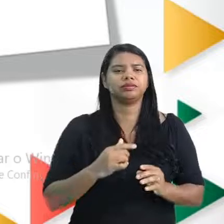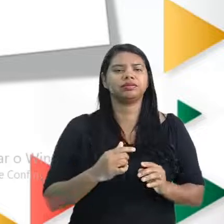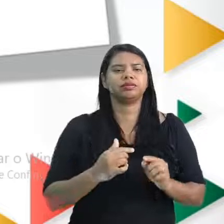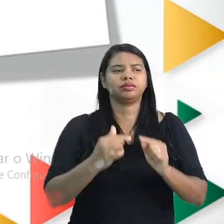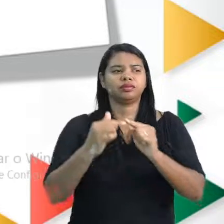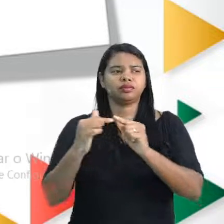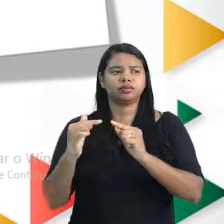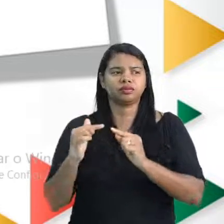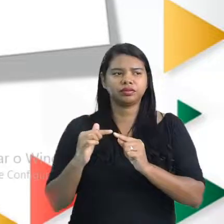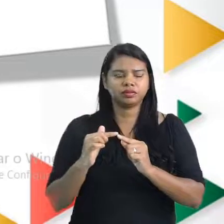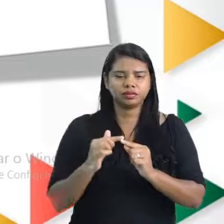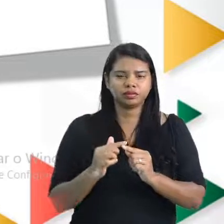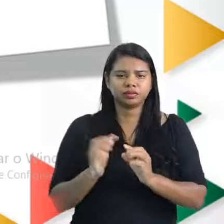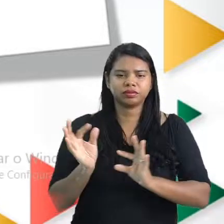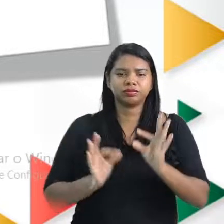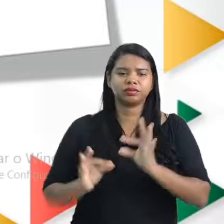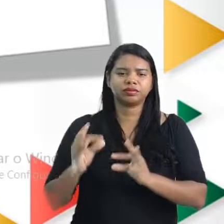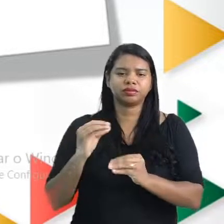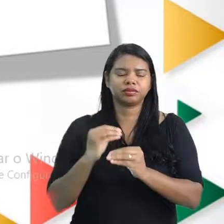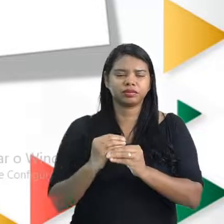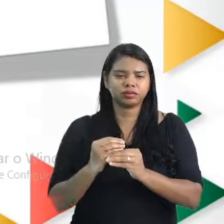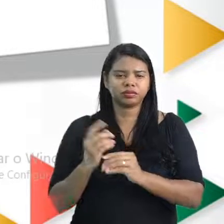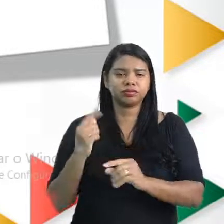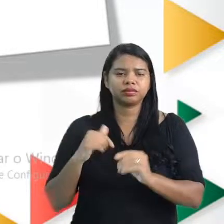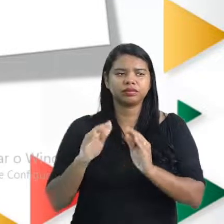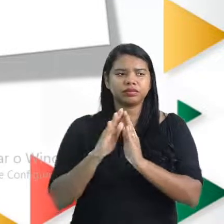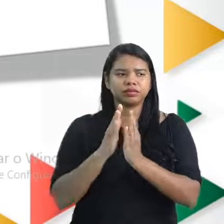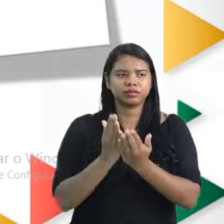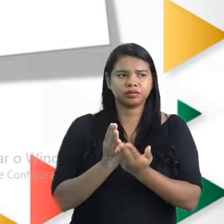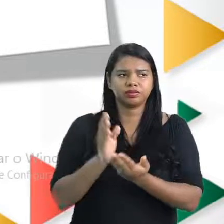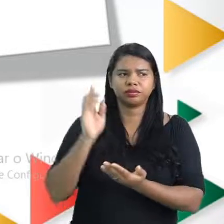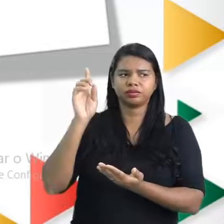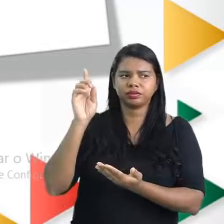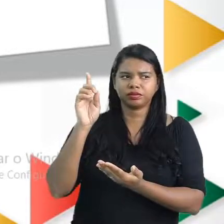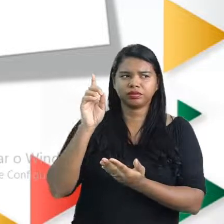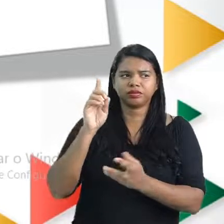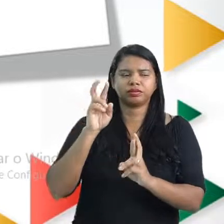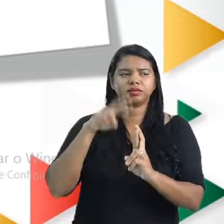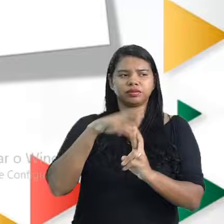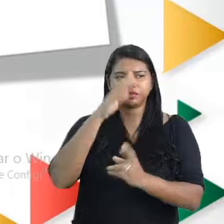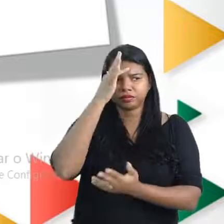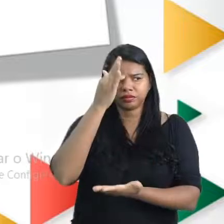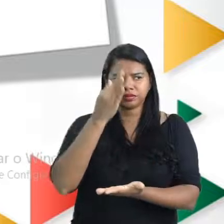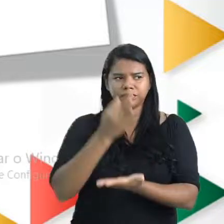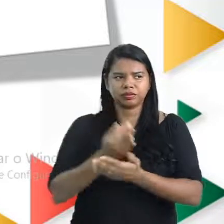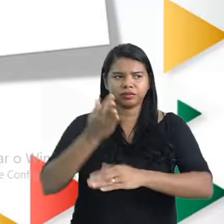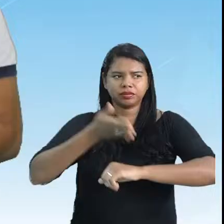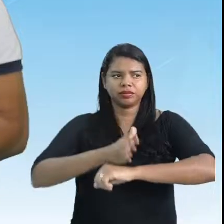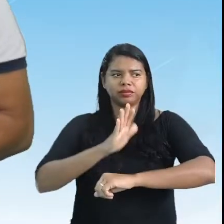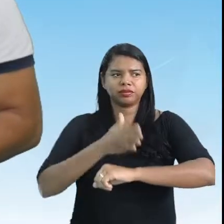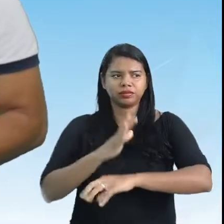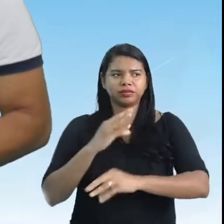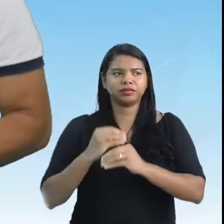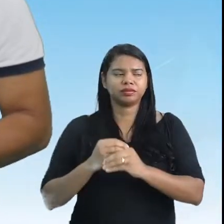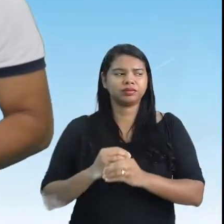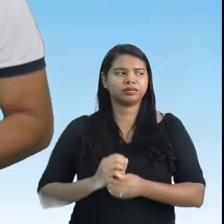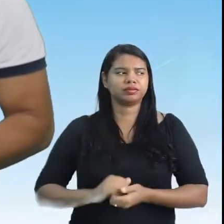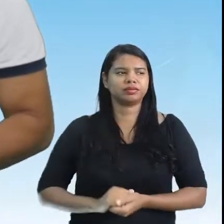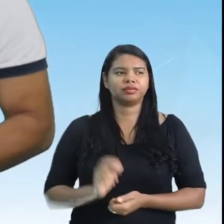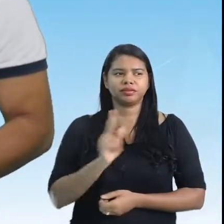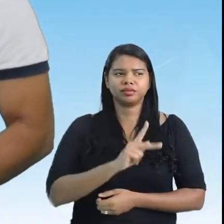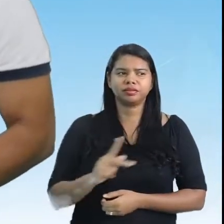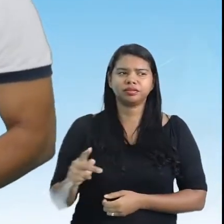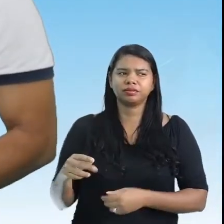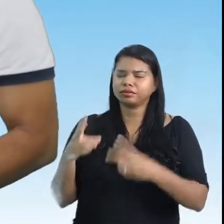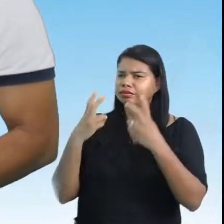natureza cooperativa e tem a Bíblia como única regra de fé e prática. Professor, uma coisa que me chamou aqui a